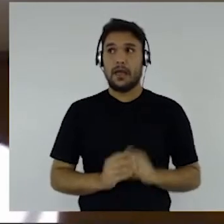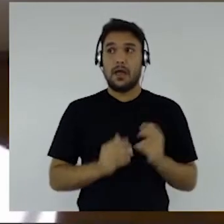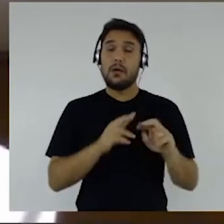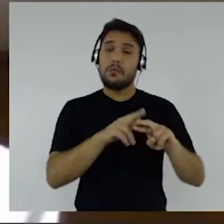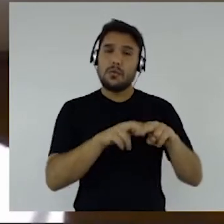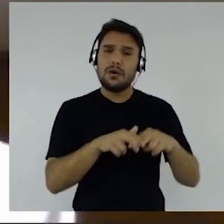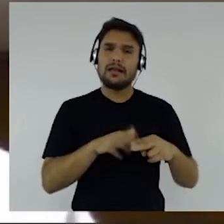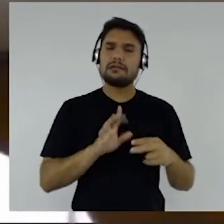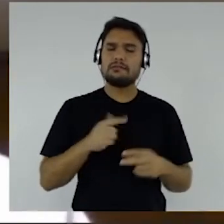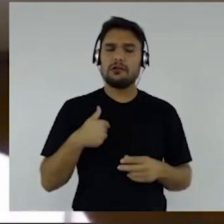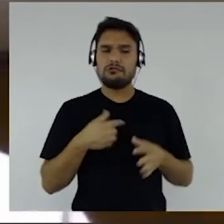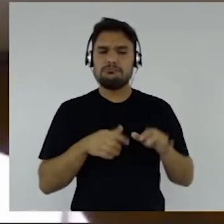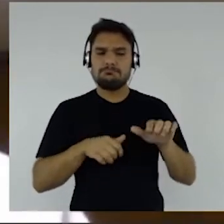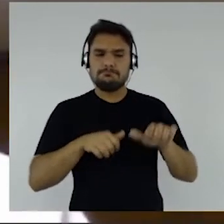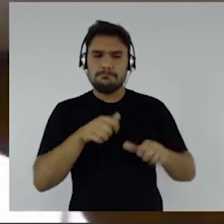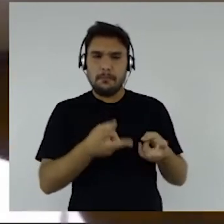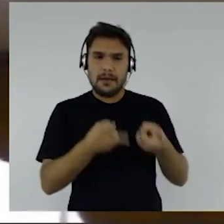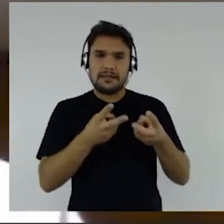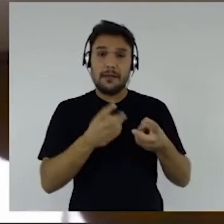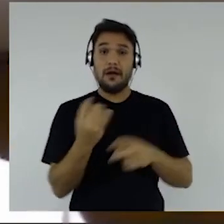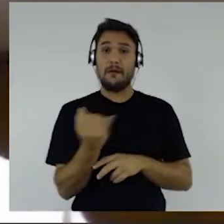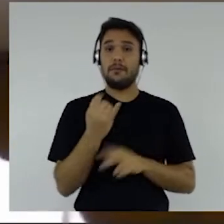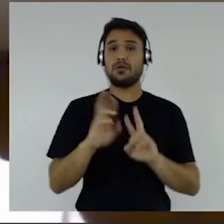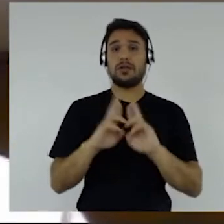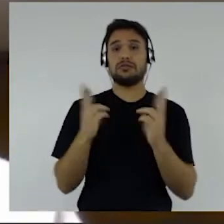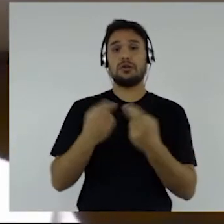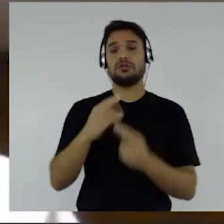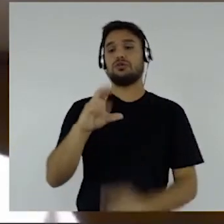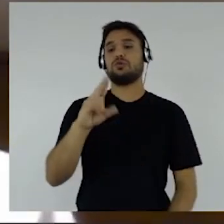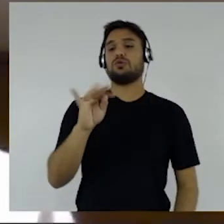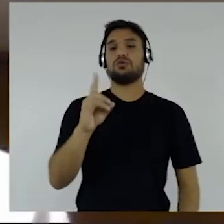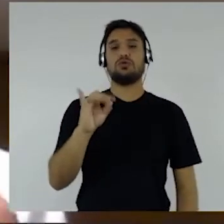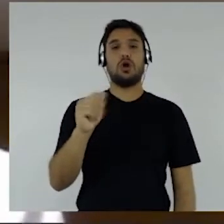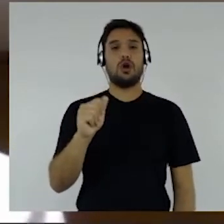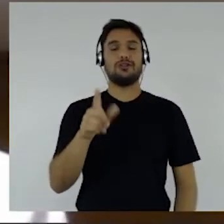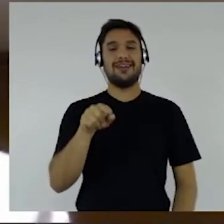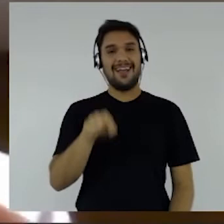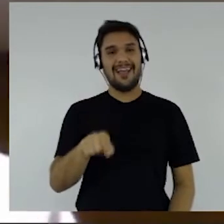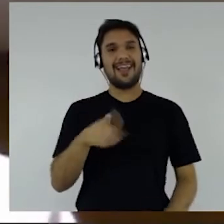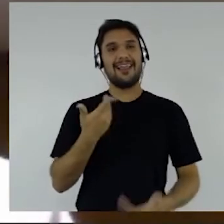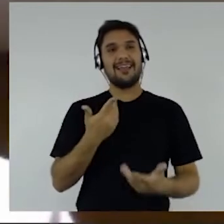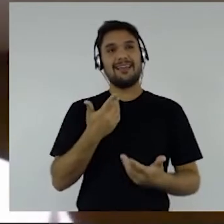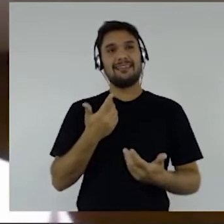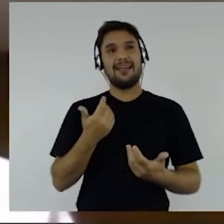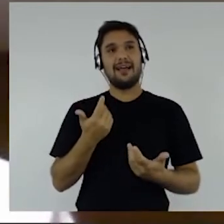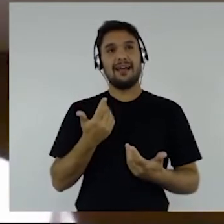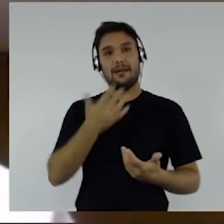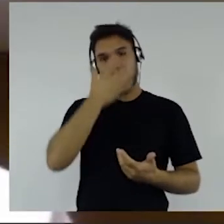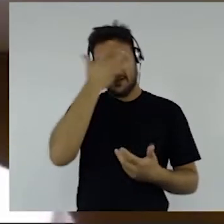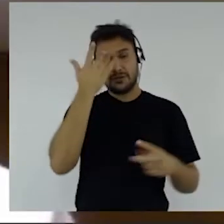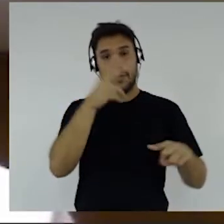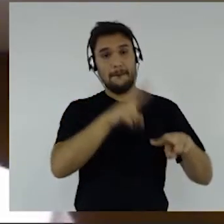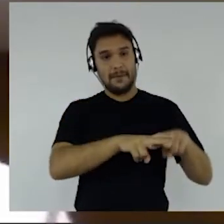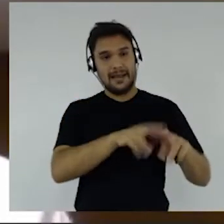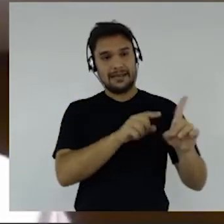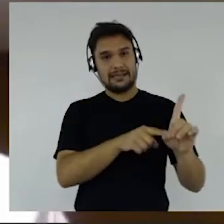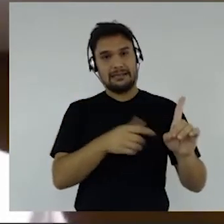que você visualiza a importância da audiência de custódia. Por quê? A proximidade do preso com o